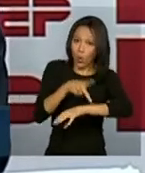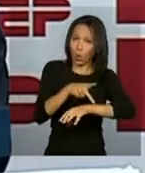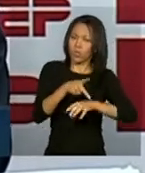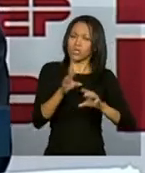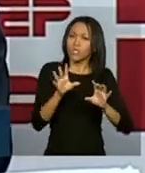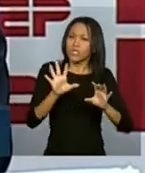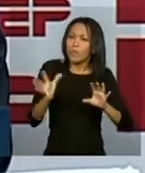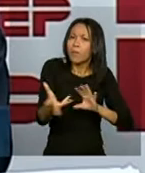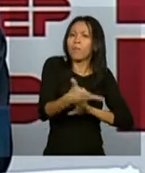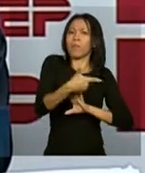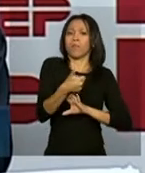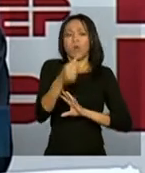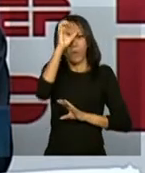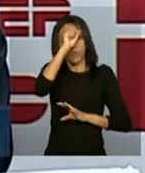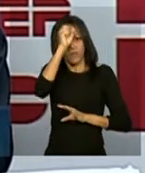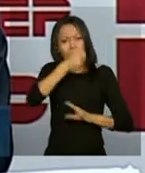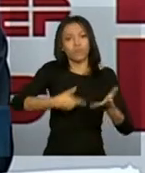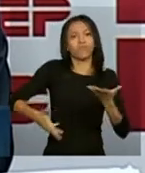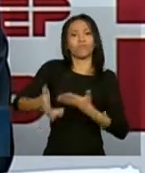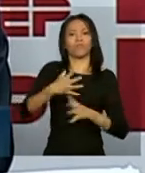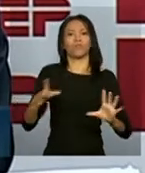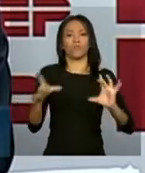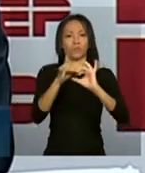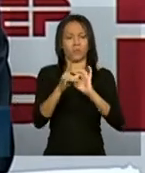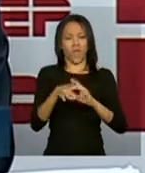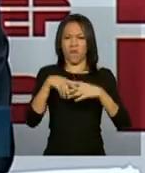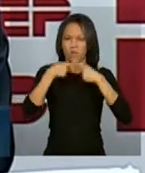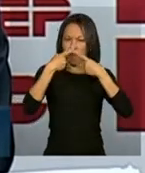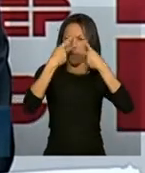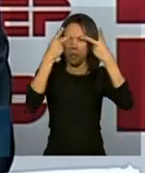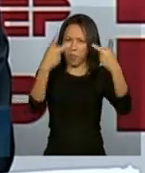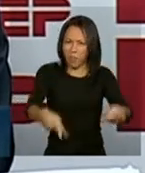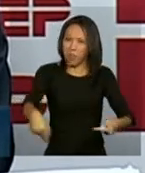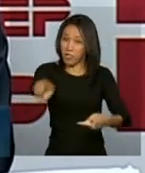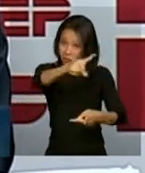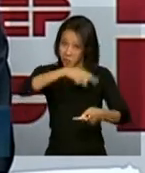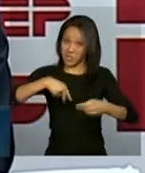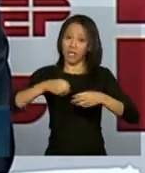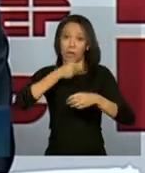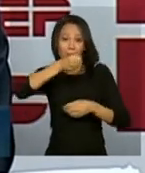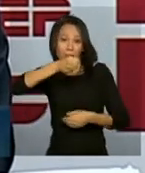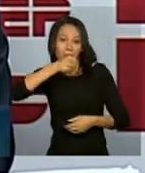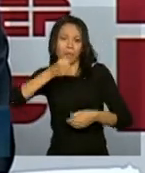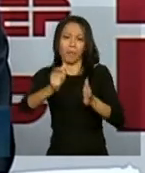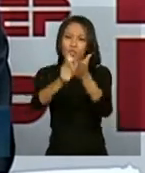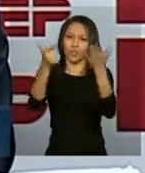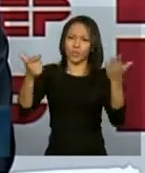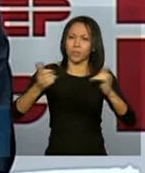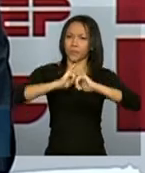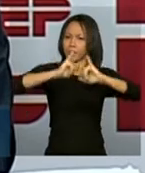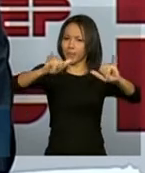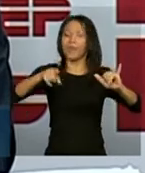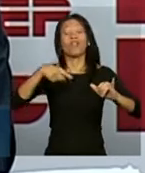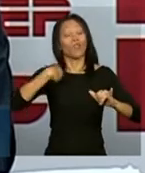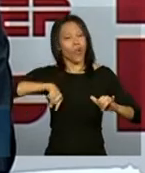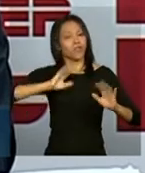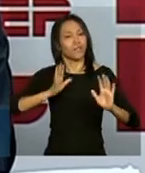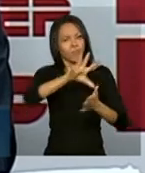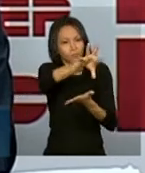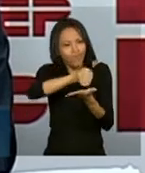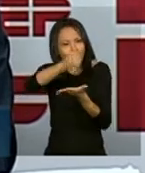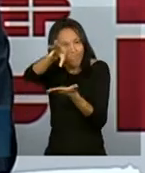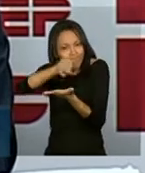é um aprendizado mútuo que nós fazemos. Então, as críticas que vocês fazem da imprensa, os problemas que vocês apontam, nós sempre